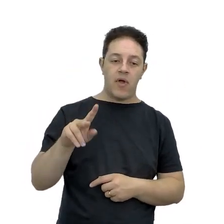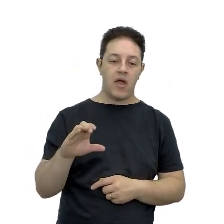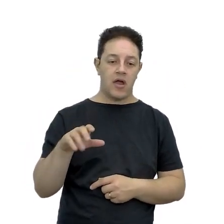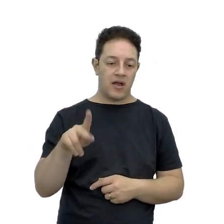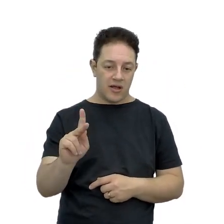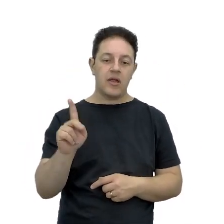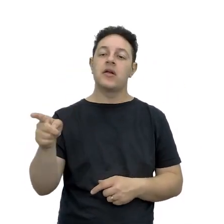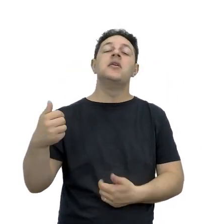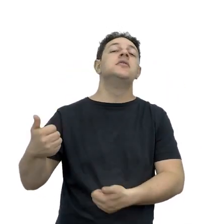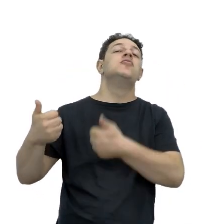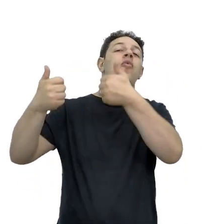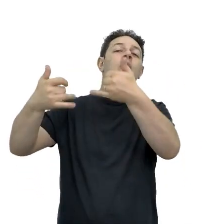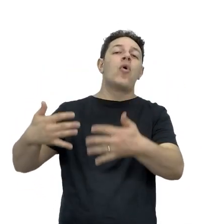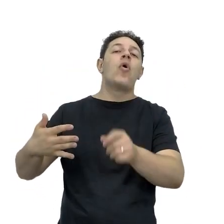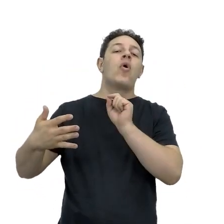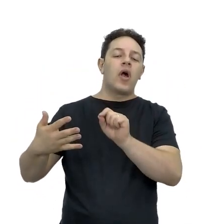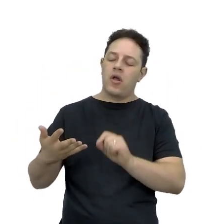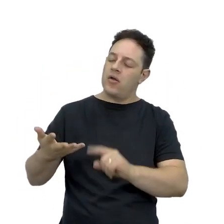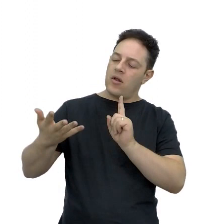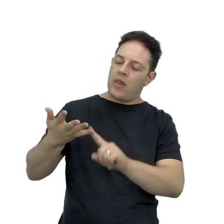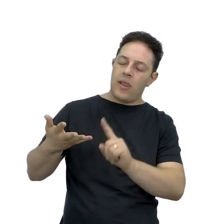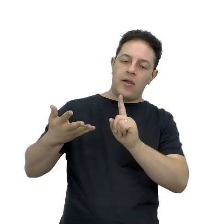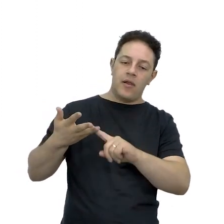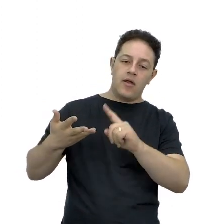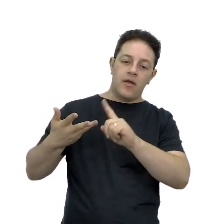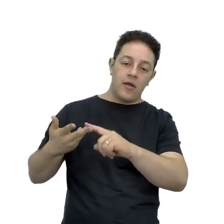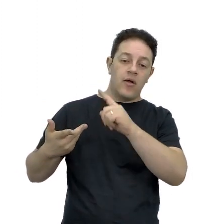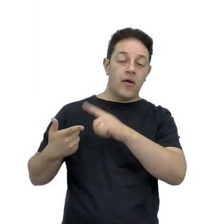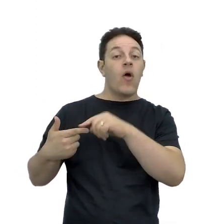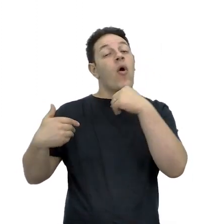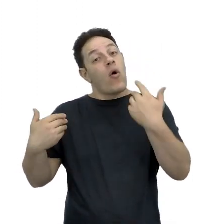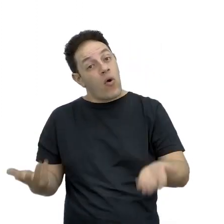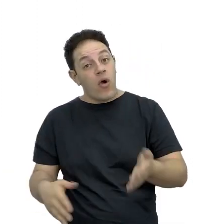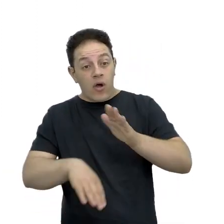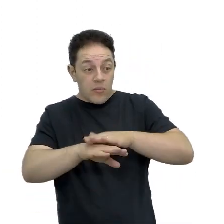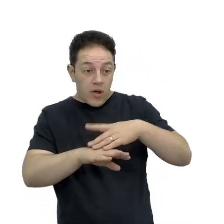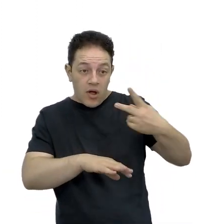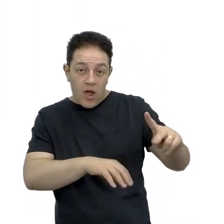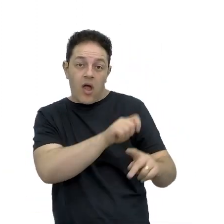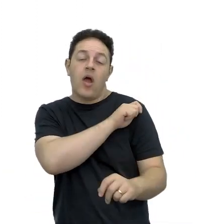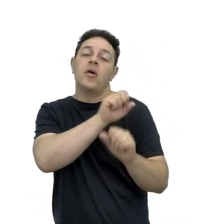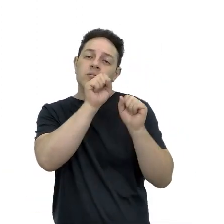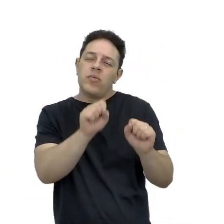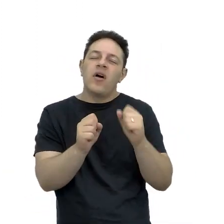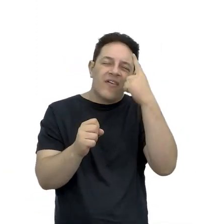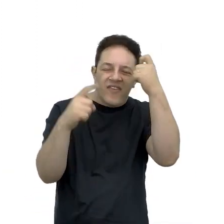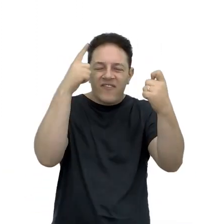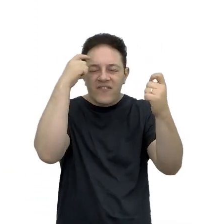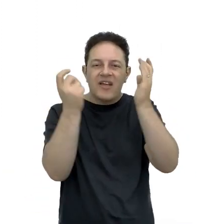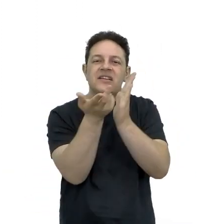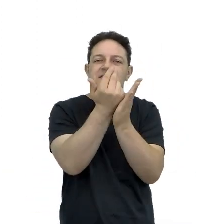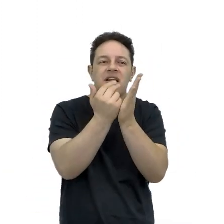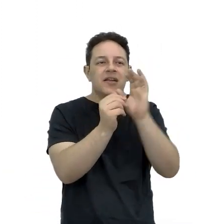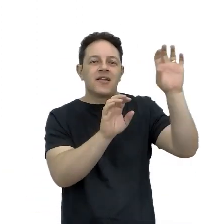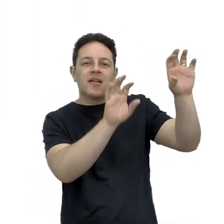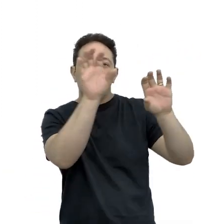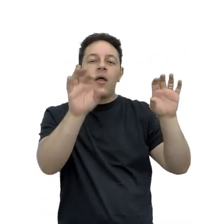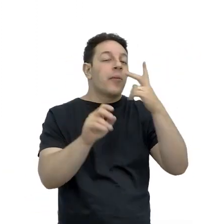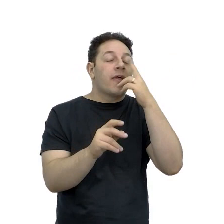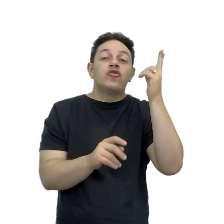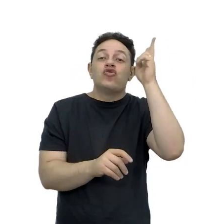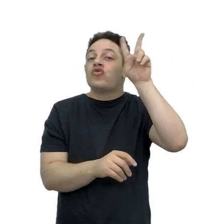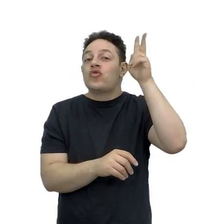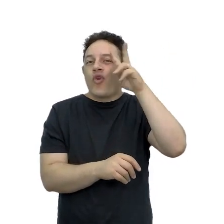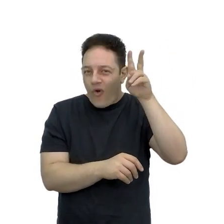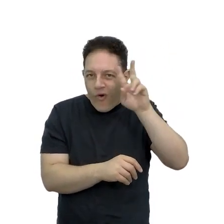que esse aluno produza uma história em quadrinhos. E nós deixamos aqui uma possibilidade